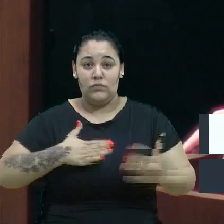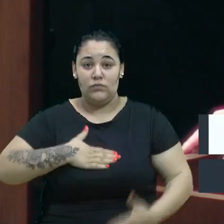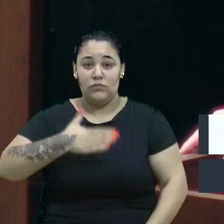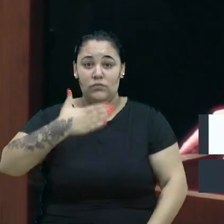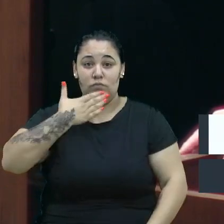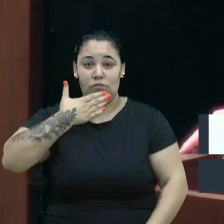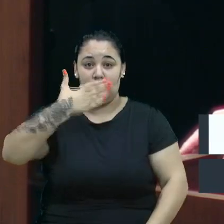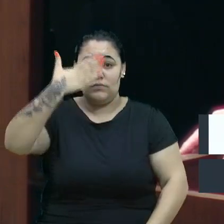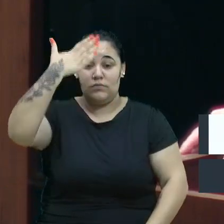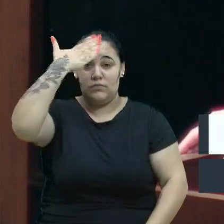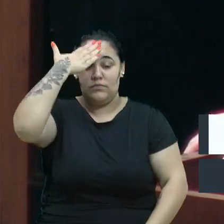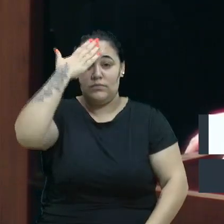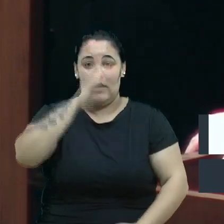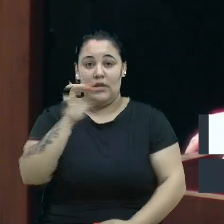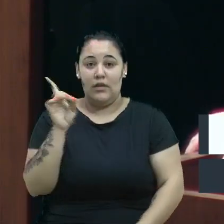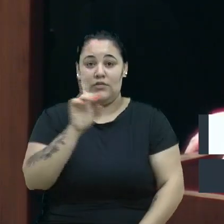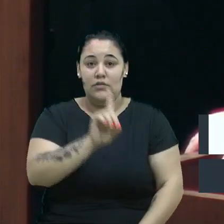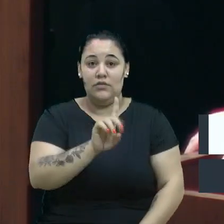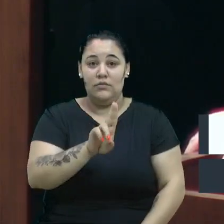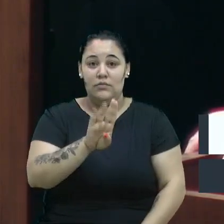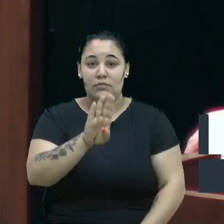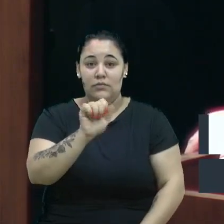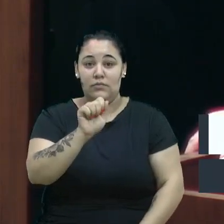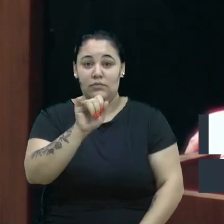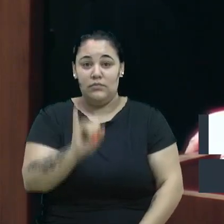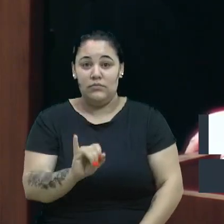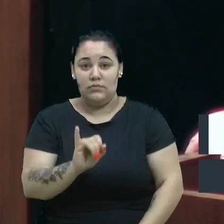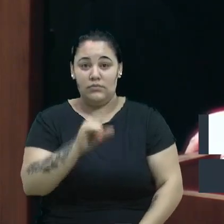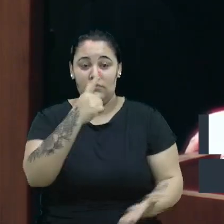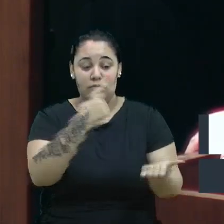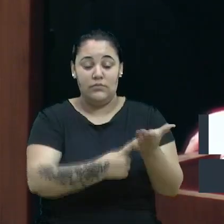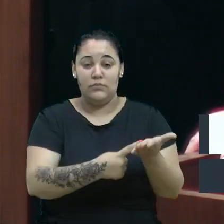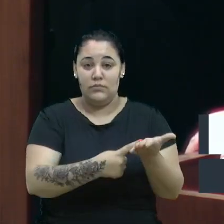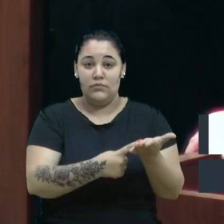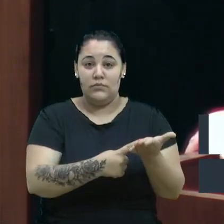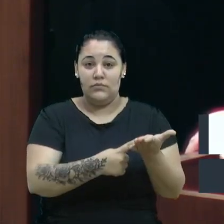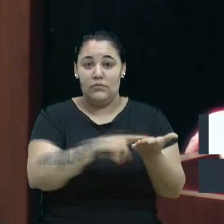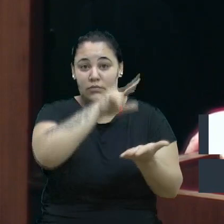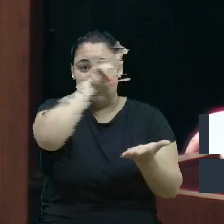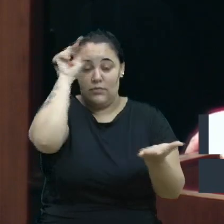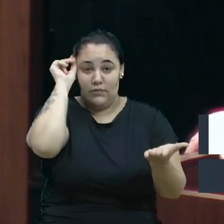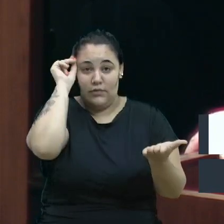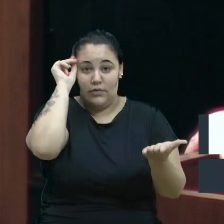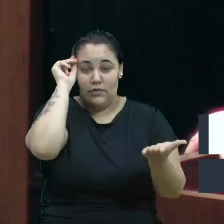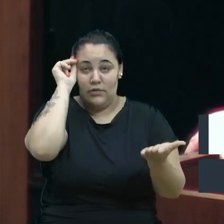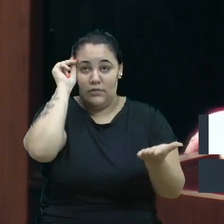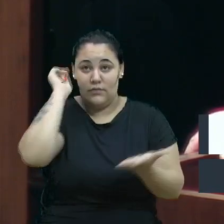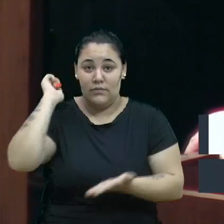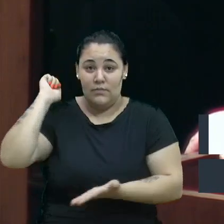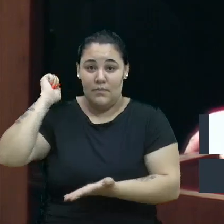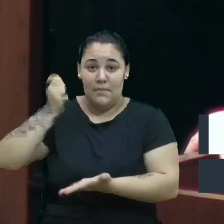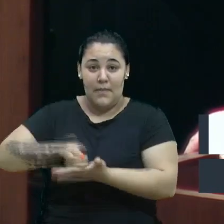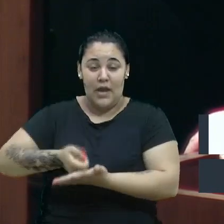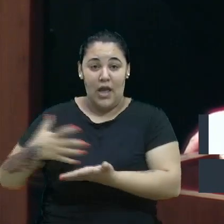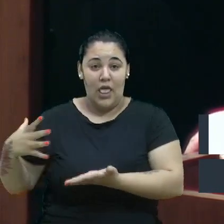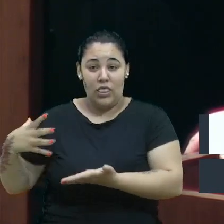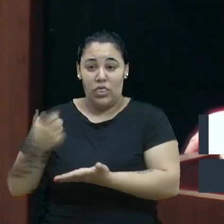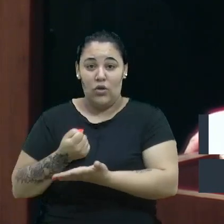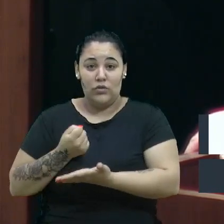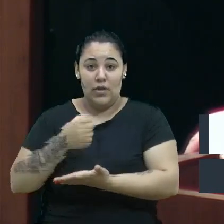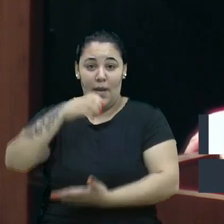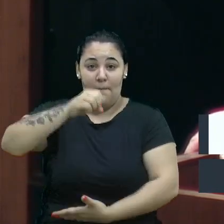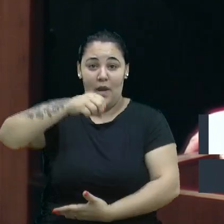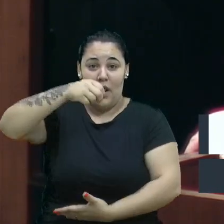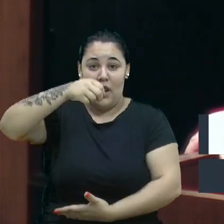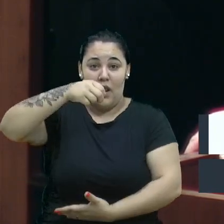Dubai. Então, a agenda, né, do prefeito será custeada integralmente pela organização da